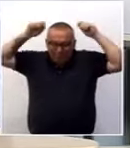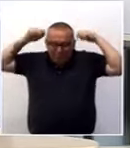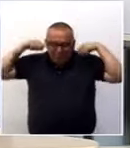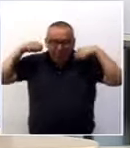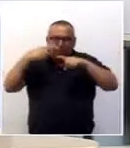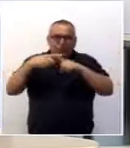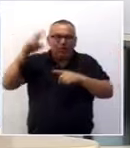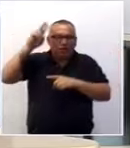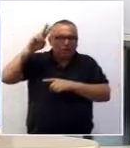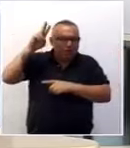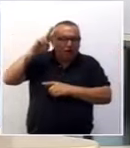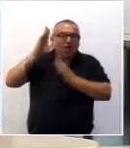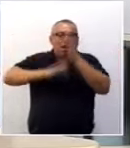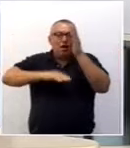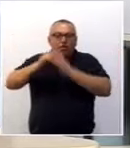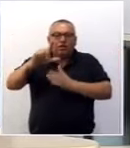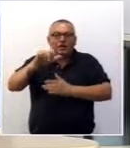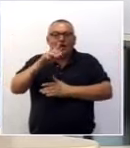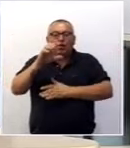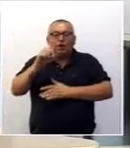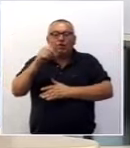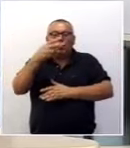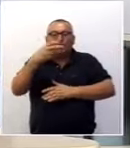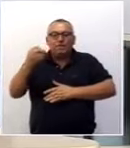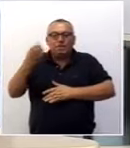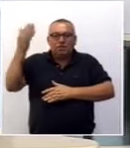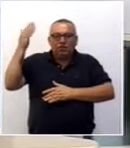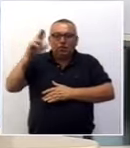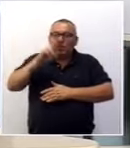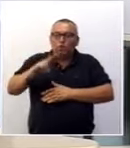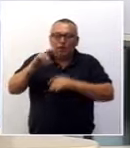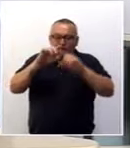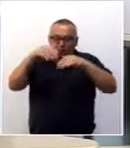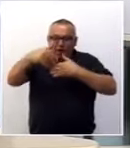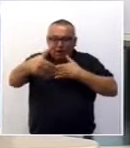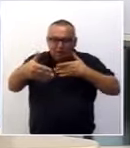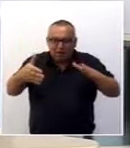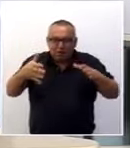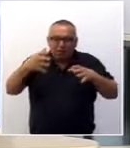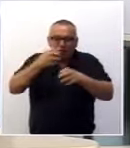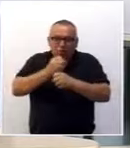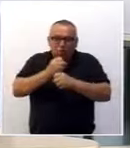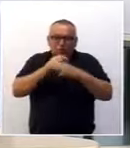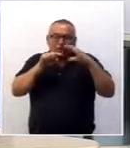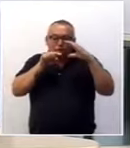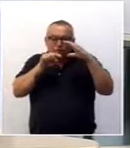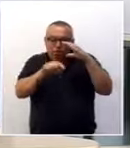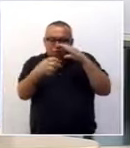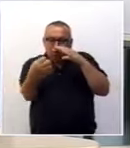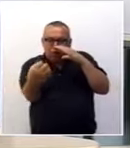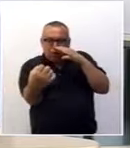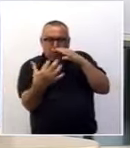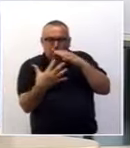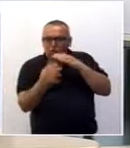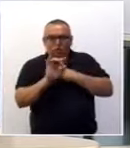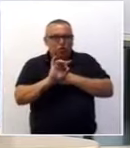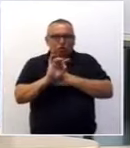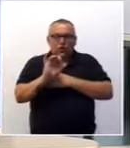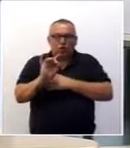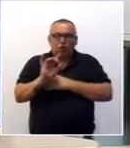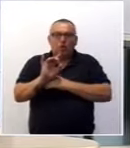os pintores daquela época já utilizavam a câmara escura, né? Um ambiente escuro onde tem um único ponto lá de entrada de luz, né?